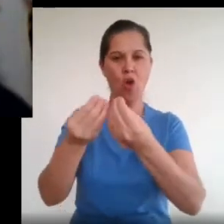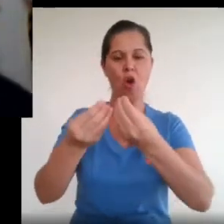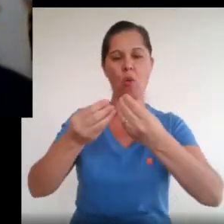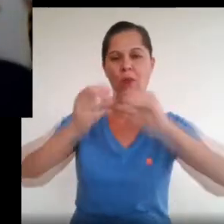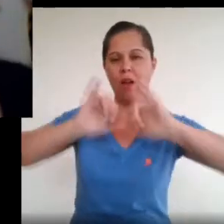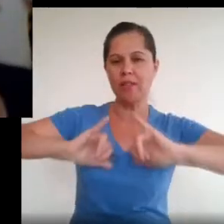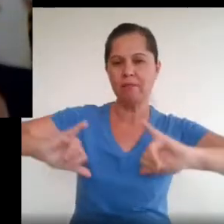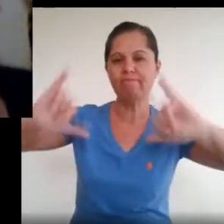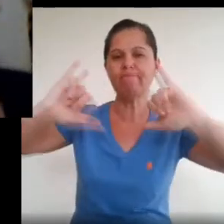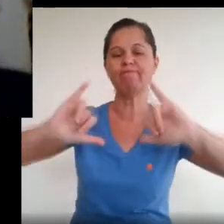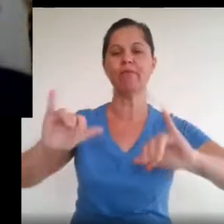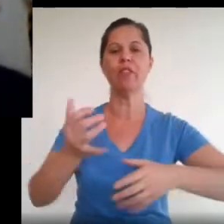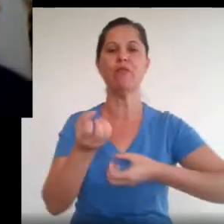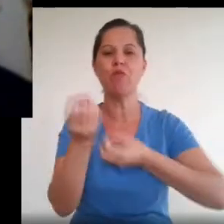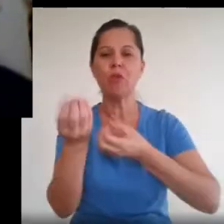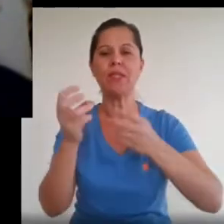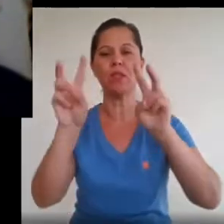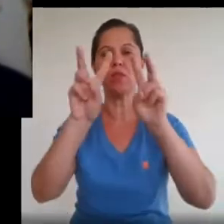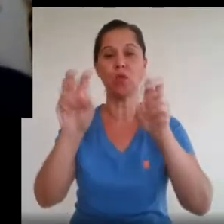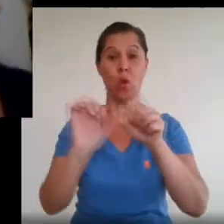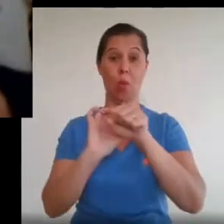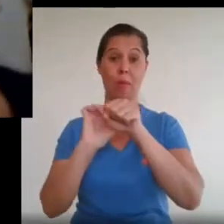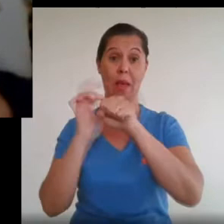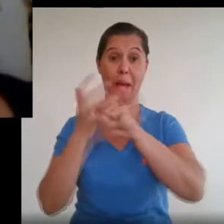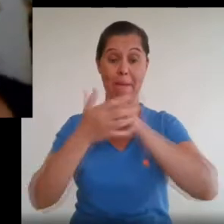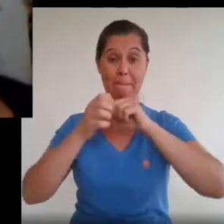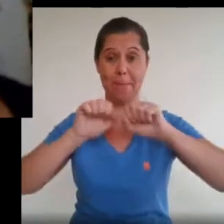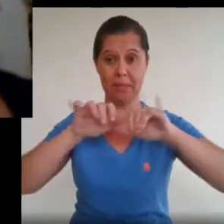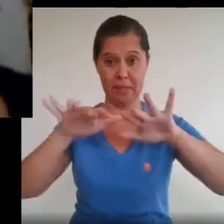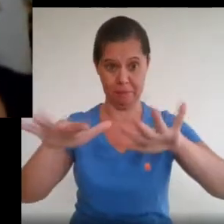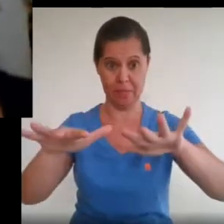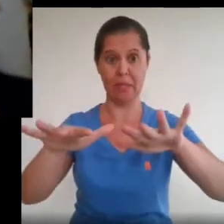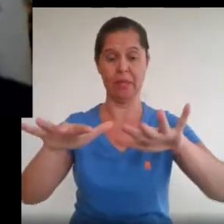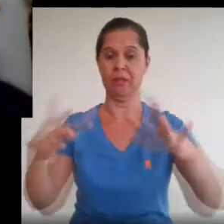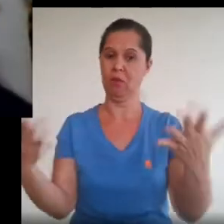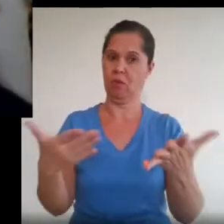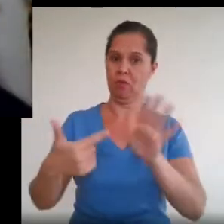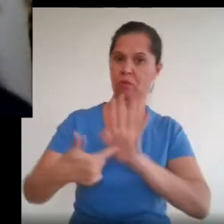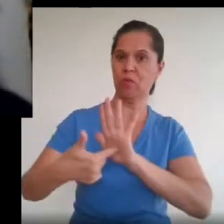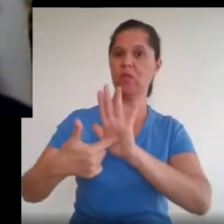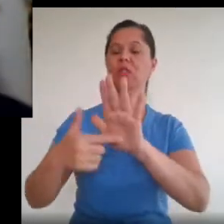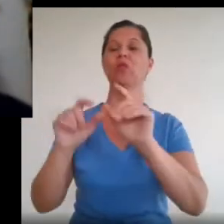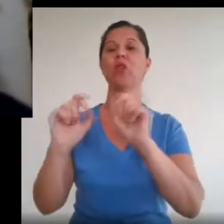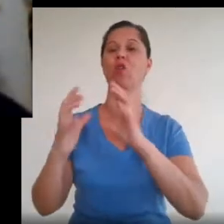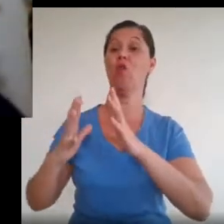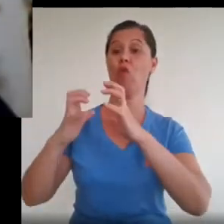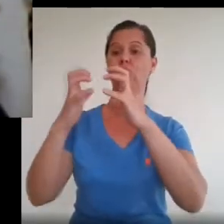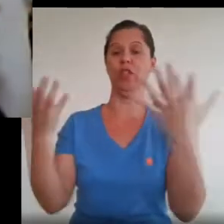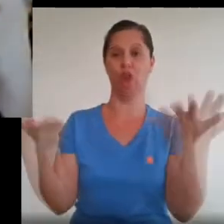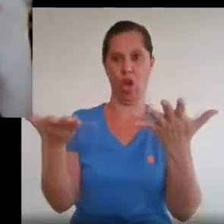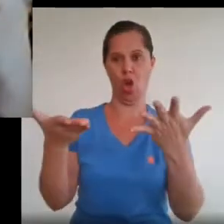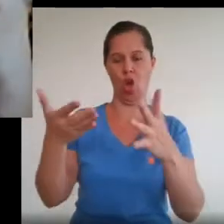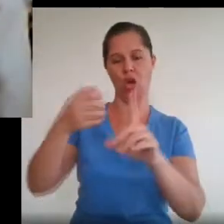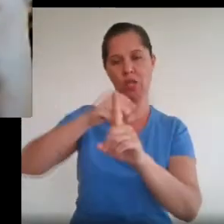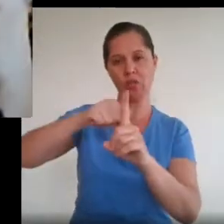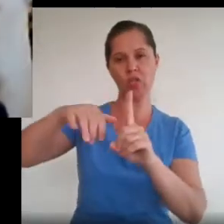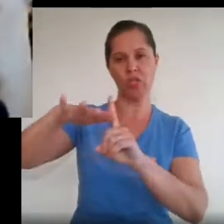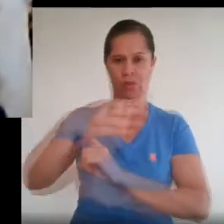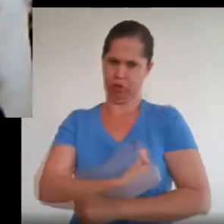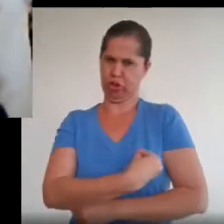pandemia, mas eu preferi pegar esse conflito social do momento para a gente trabalhar.